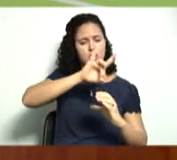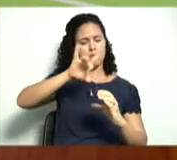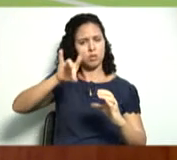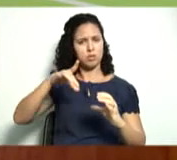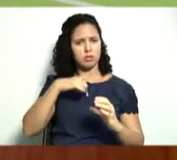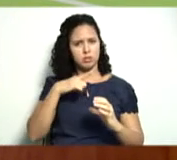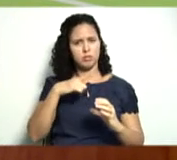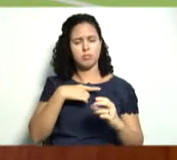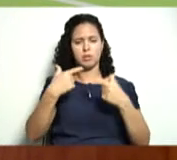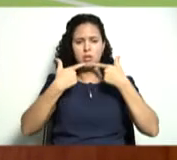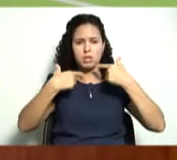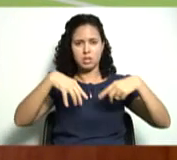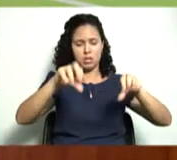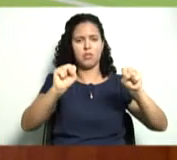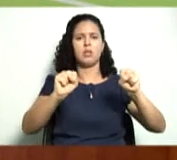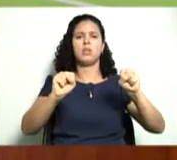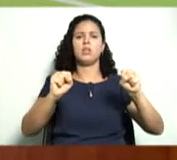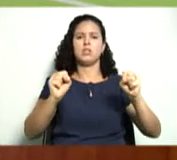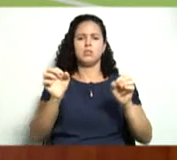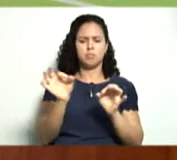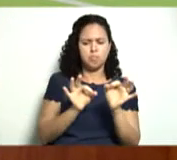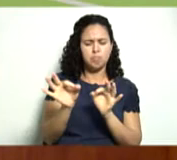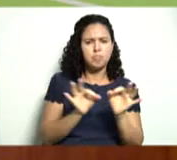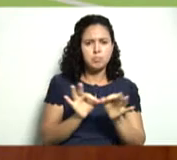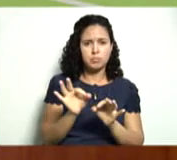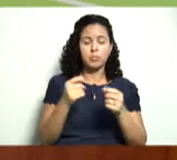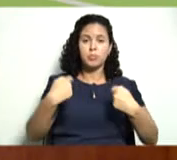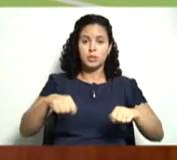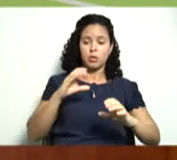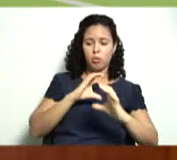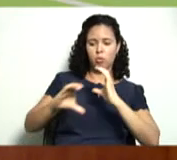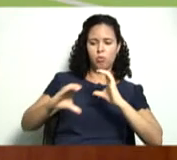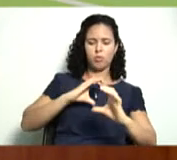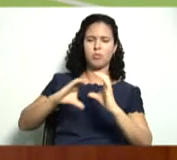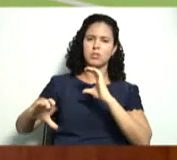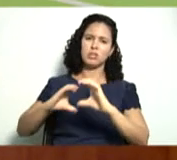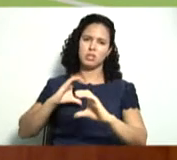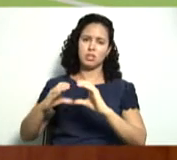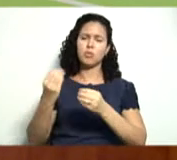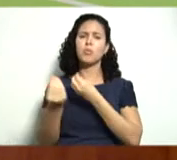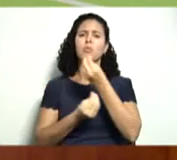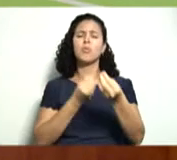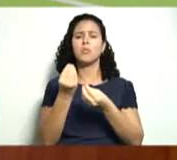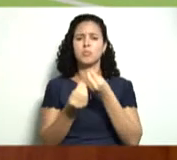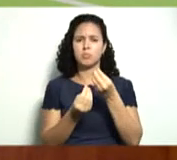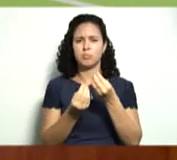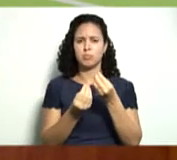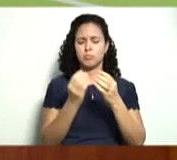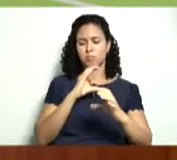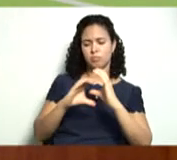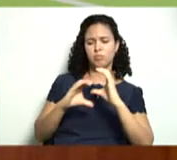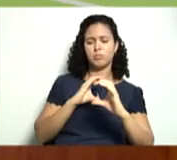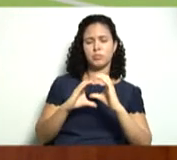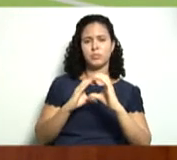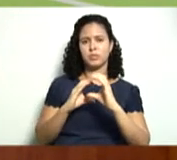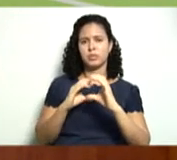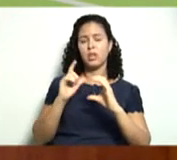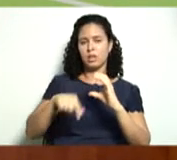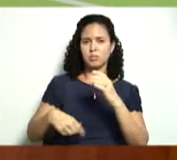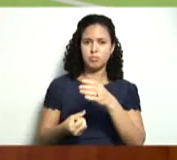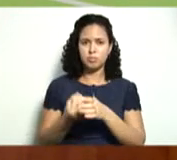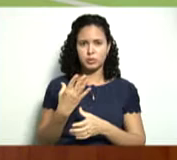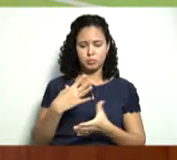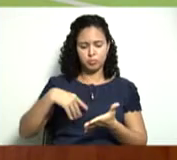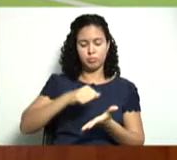um tem sua arquitetura e você precisa fazer com que eles se comuniquem então como é que você vai fazer com que eles se comuniquem você cria esse protocolo